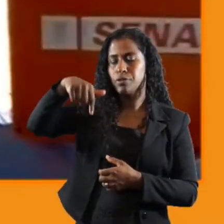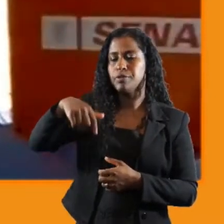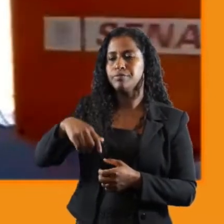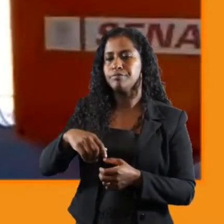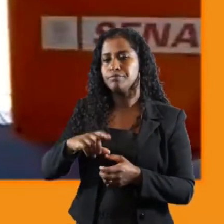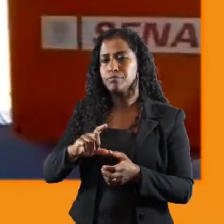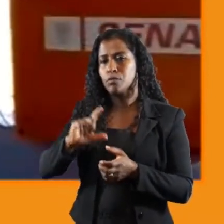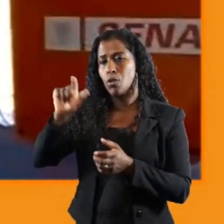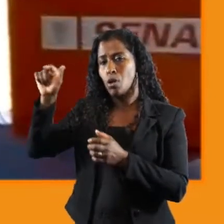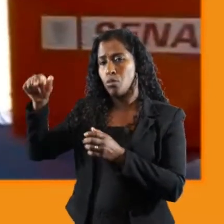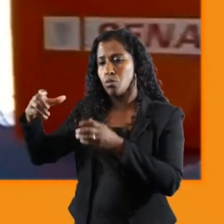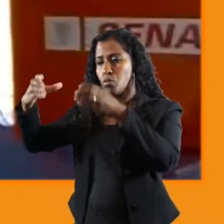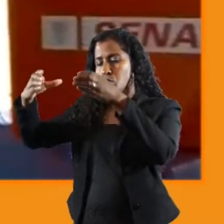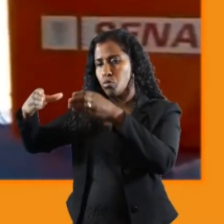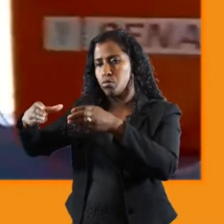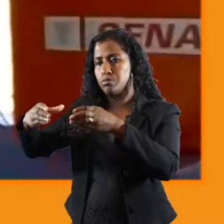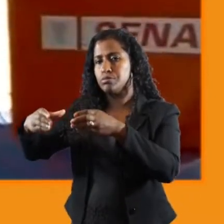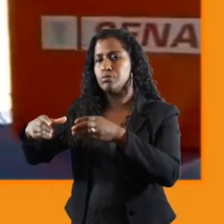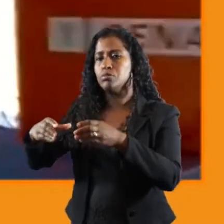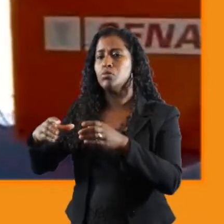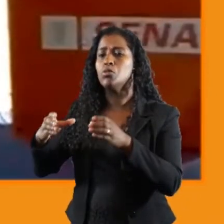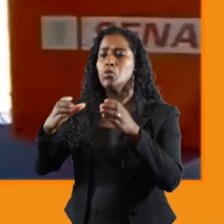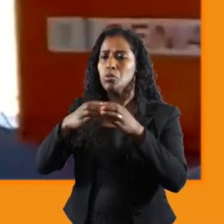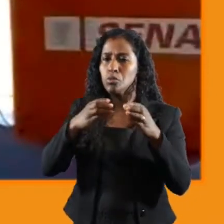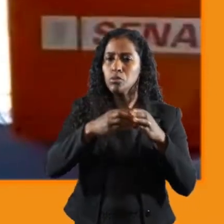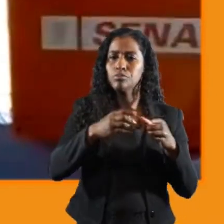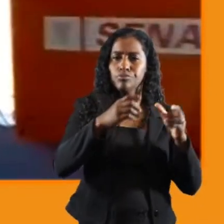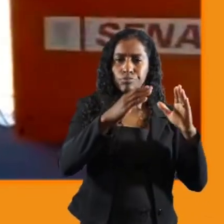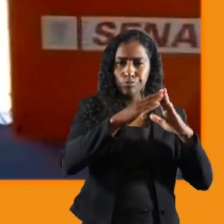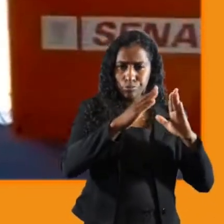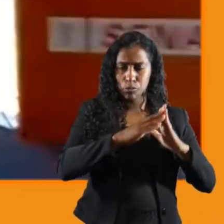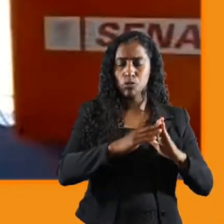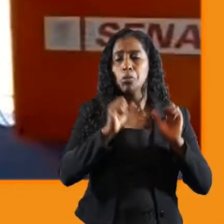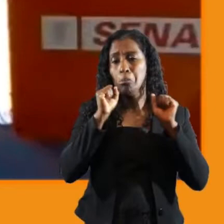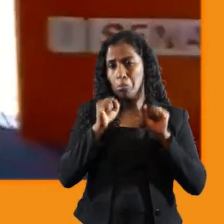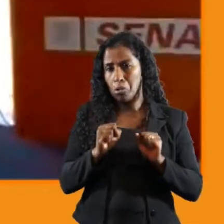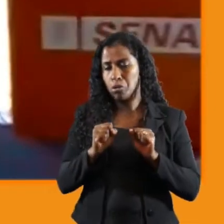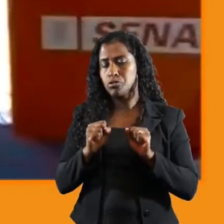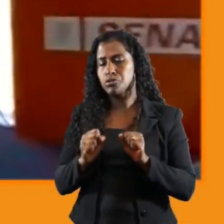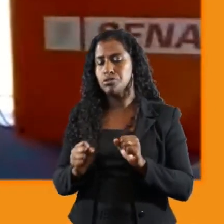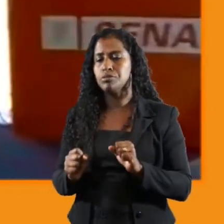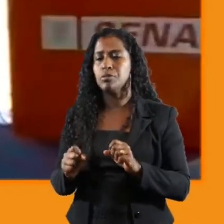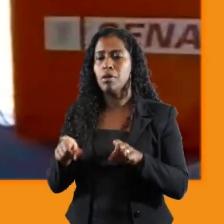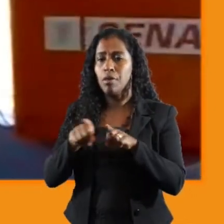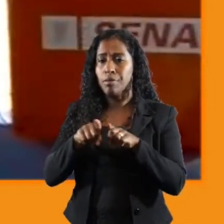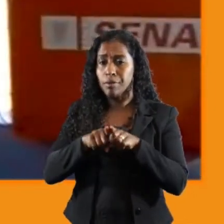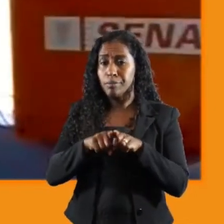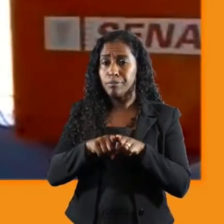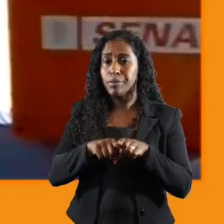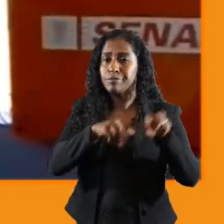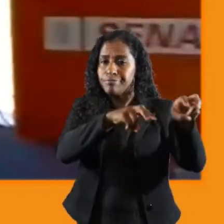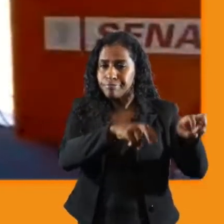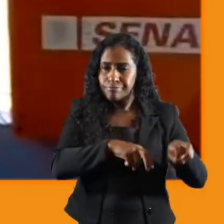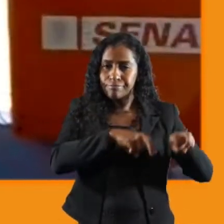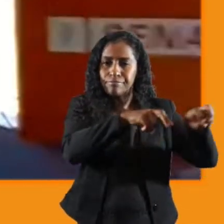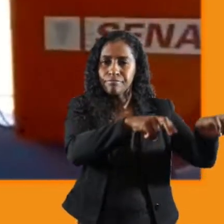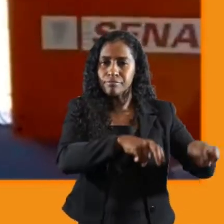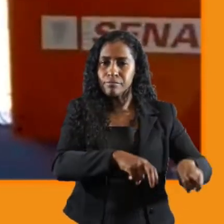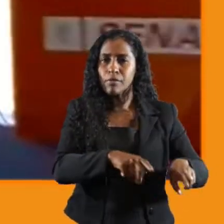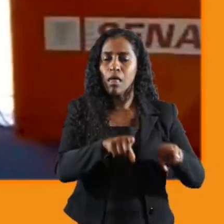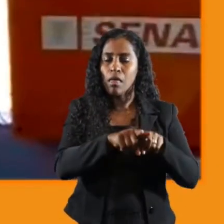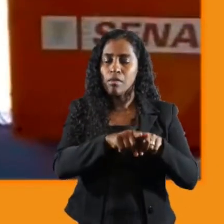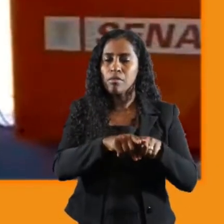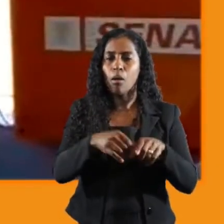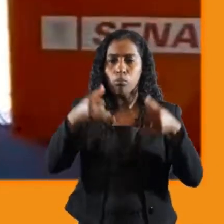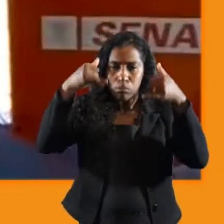numa comunidade, na questão dos reservatórios de armazenamentos, na questão da agricultura e até mesmo pecuária.